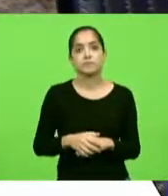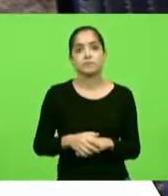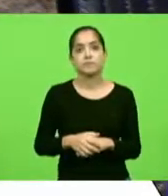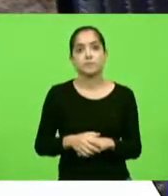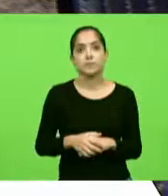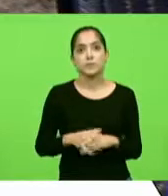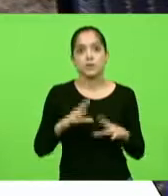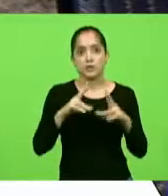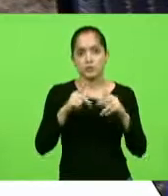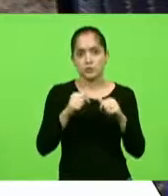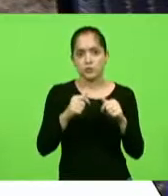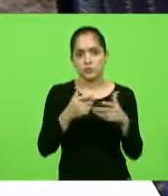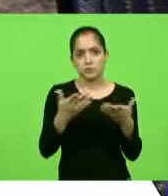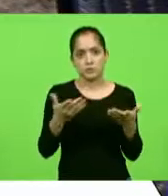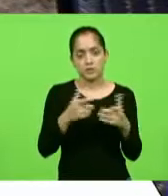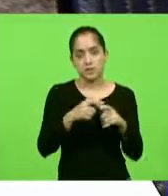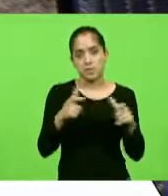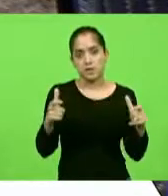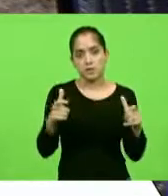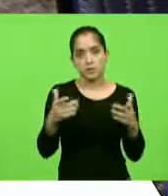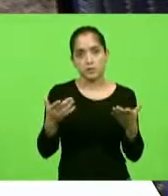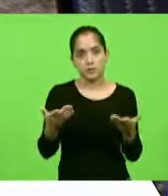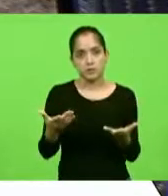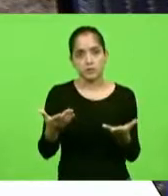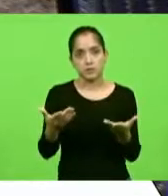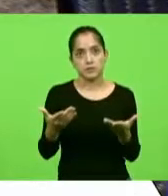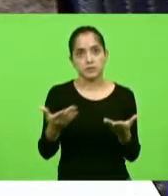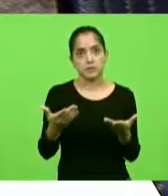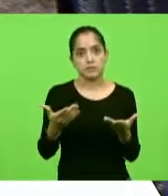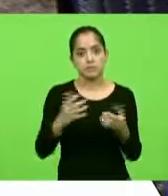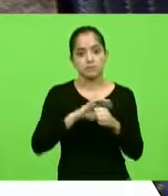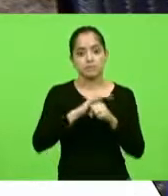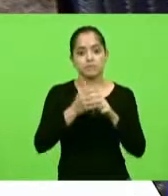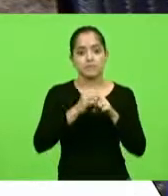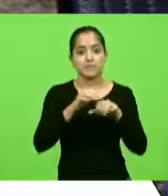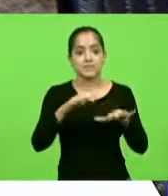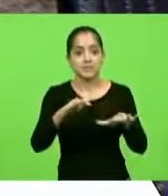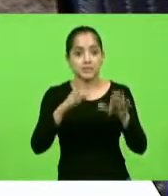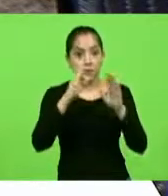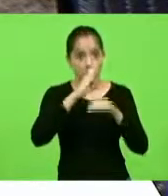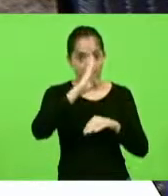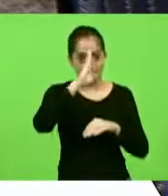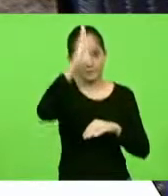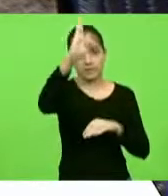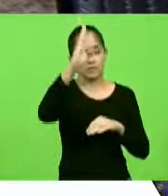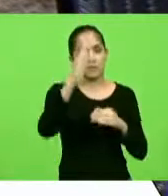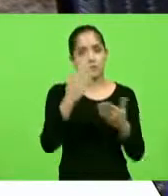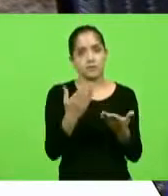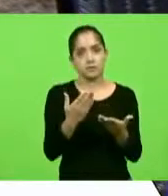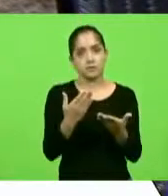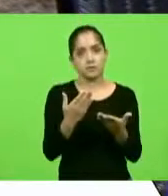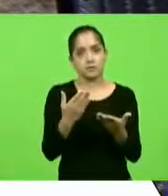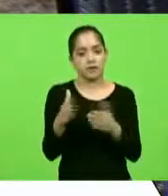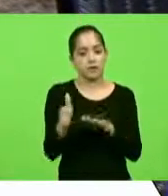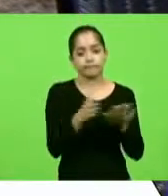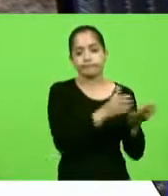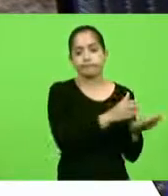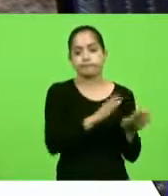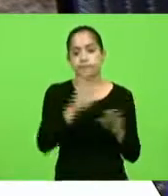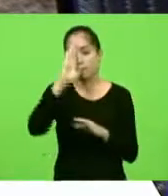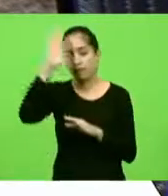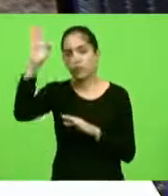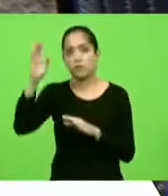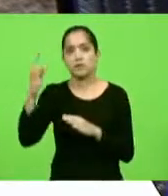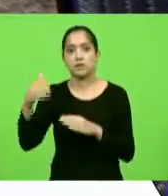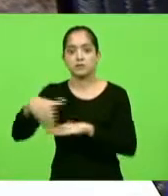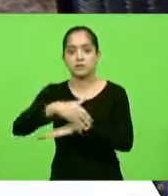aqui, a maioria, tratar a pandemia como prioridade e de uma hora para outra não ser mais prioridade, a prioridade passar a ser uma